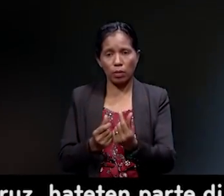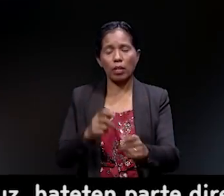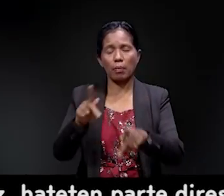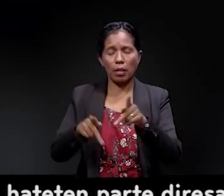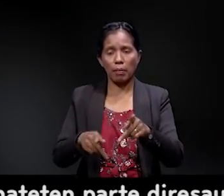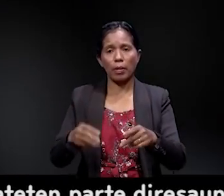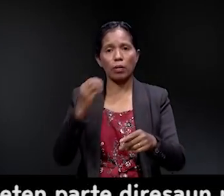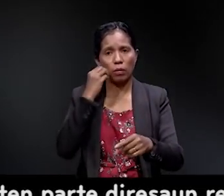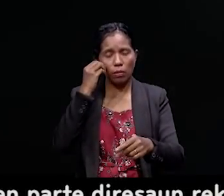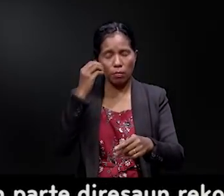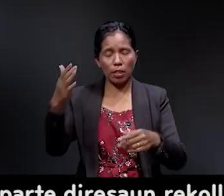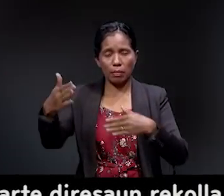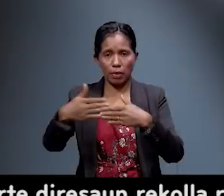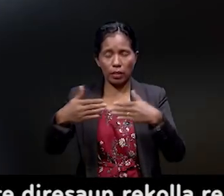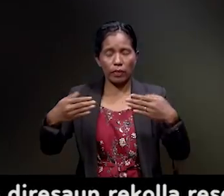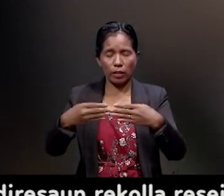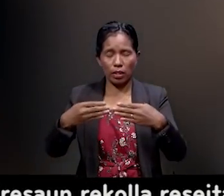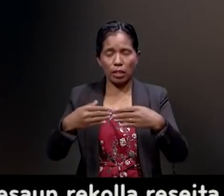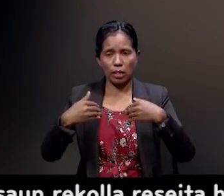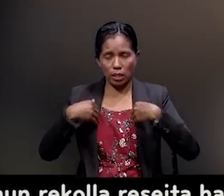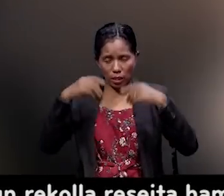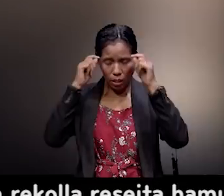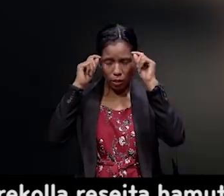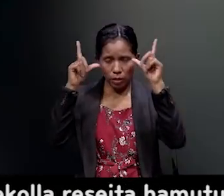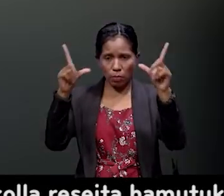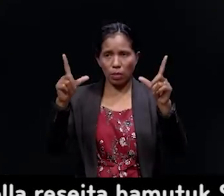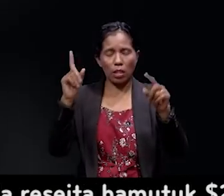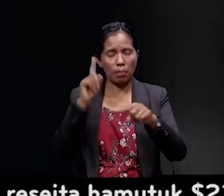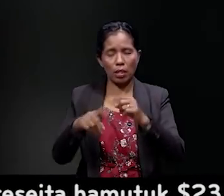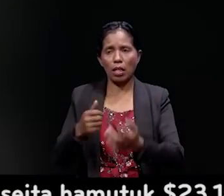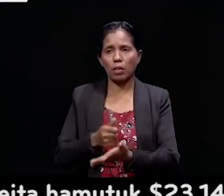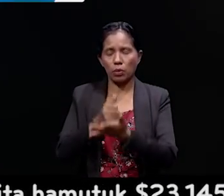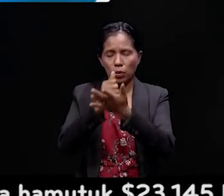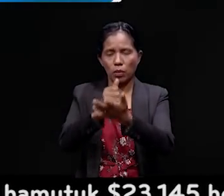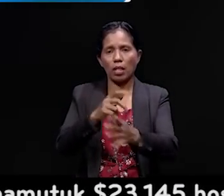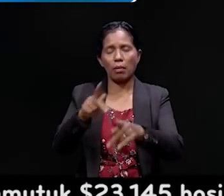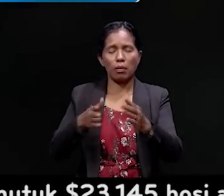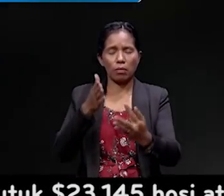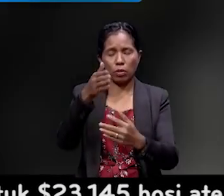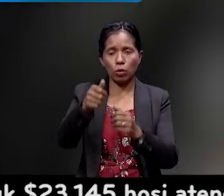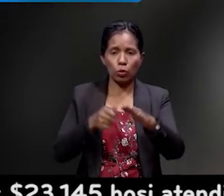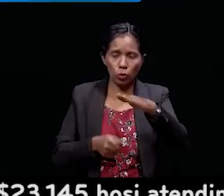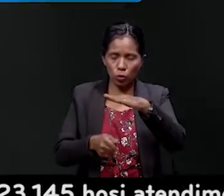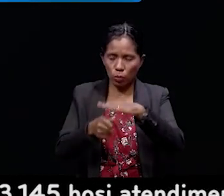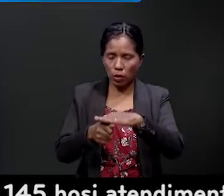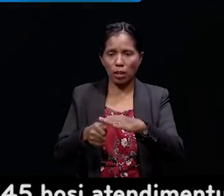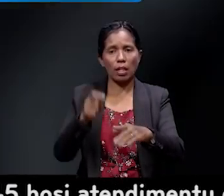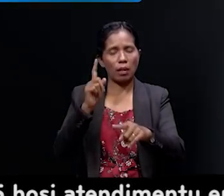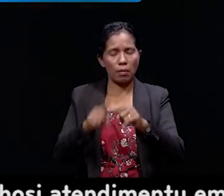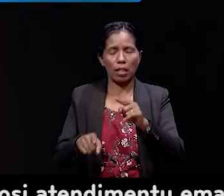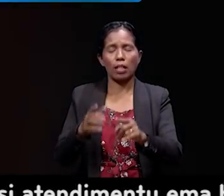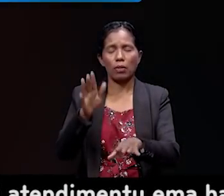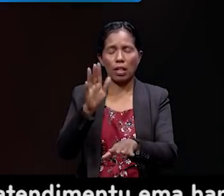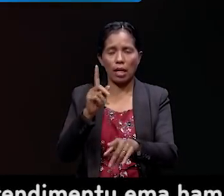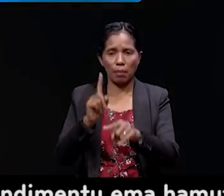fronteira, a tu e a consciência no dar Timuruan, la bela facilita malo para mais ilegal, ho devido a transmissão Covid-19 no variante